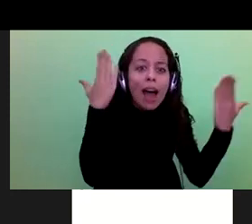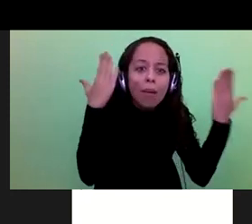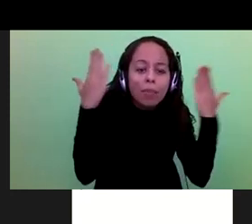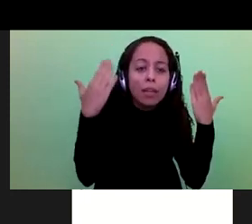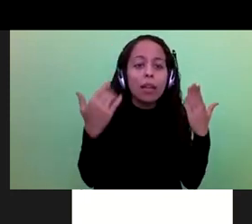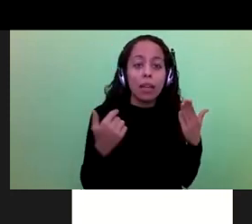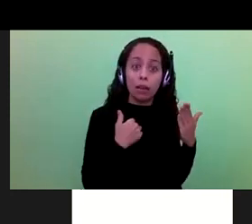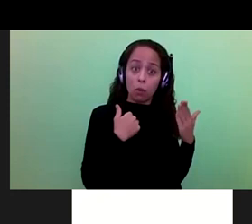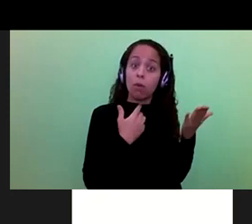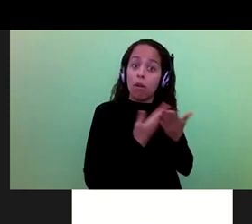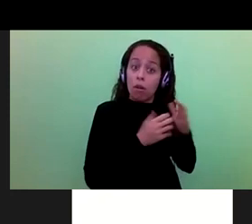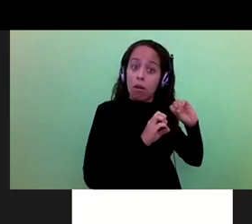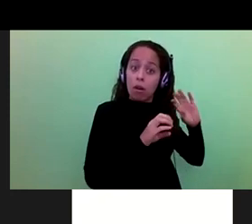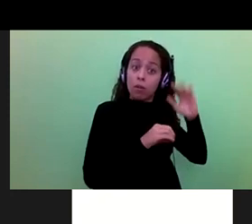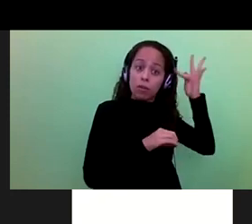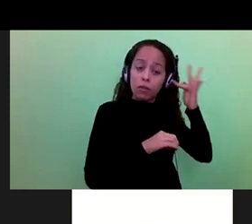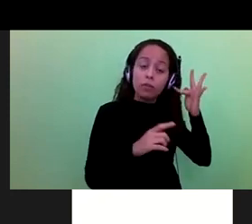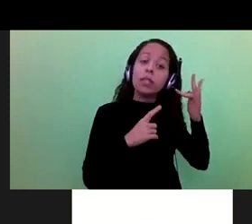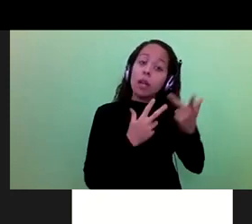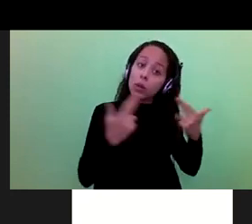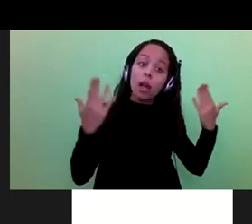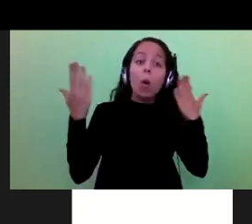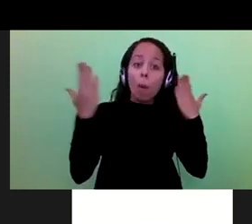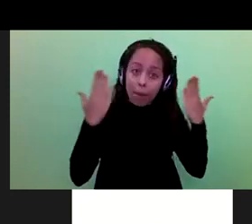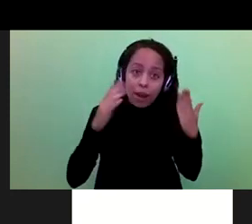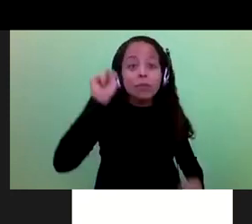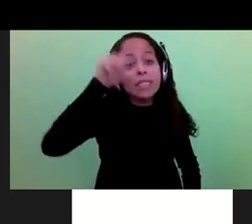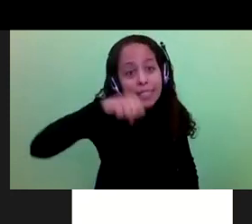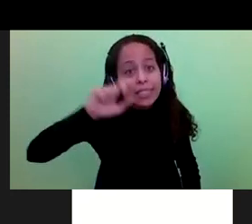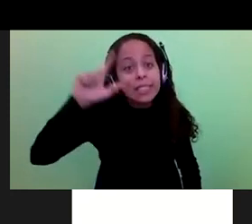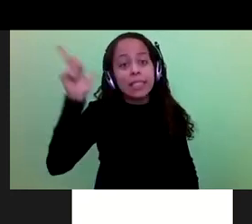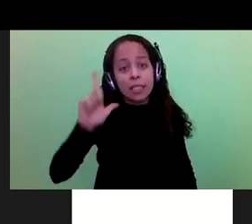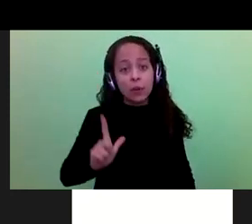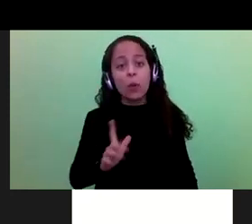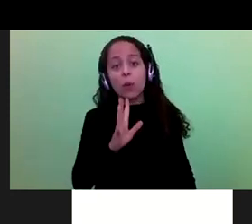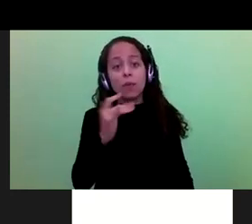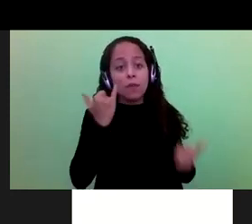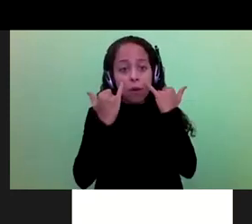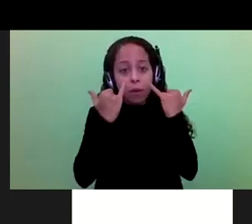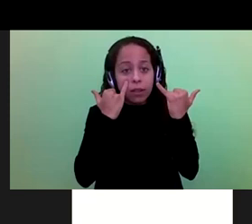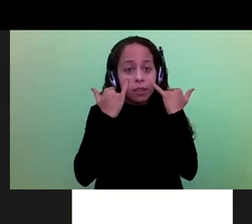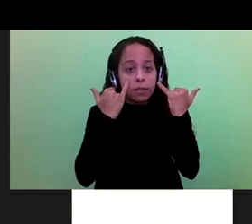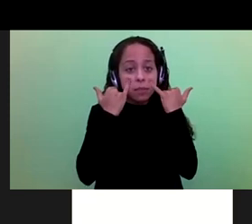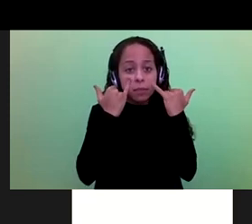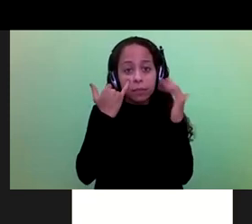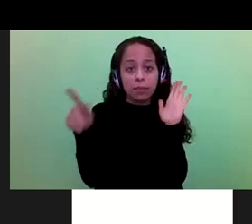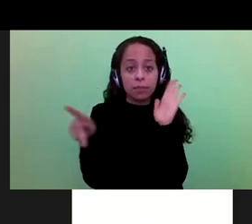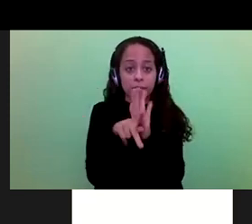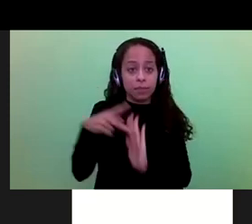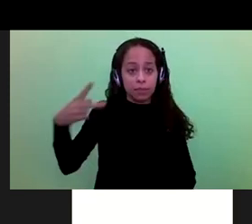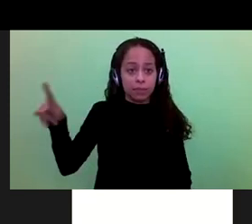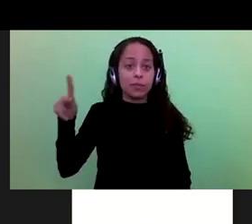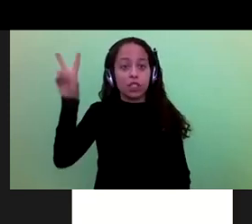Eu dou aula de filosofia e preciso, inevitavelmente, fazer relações com conhecimentos que